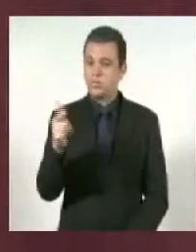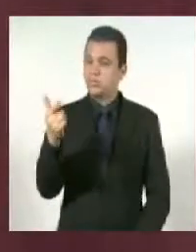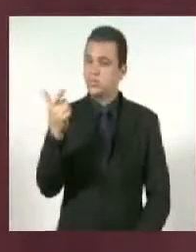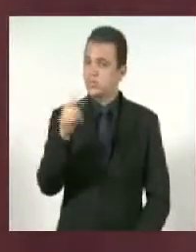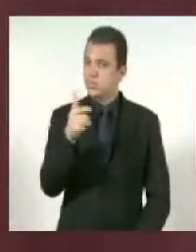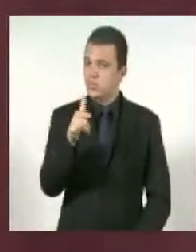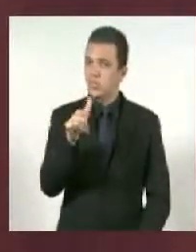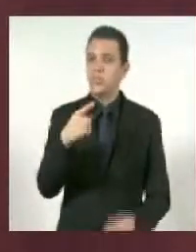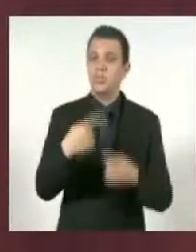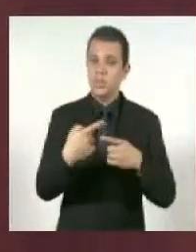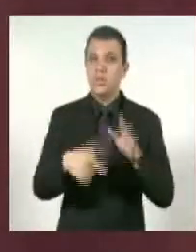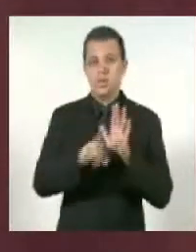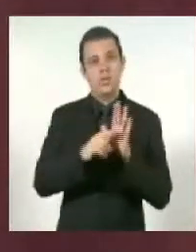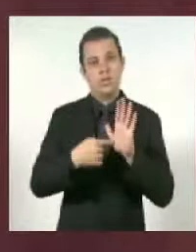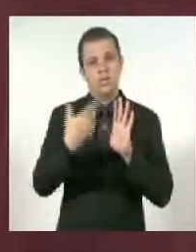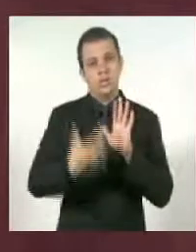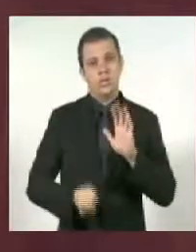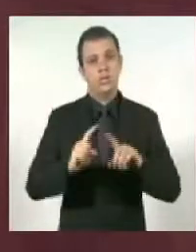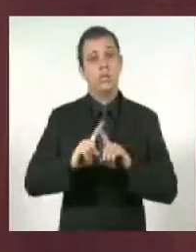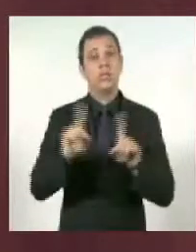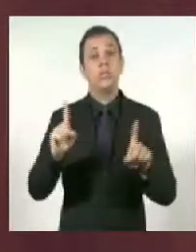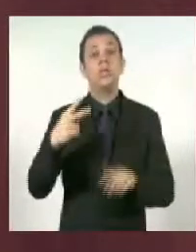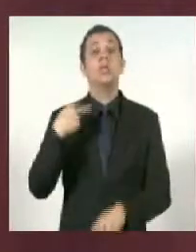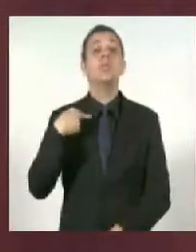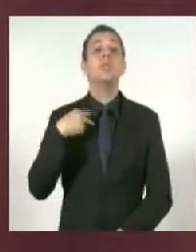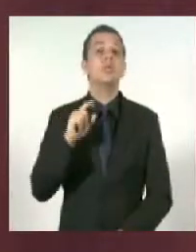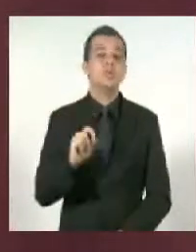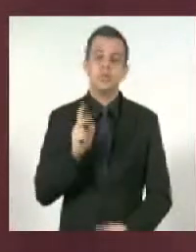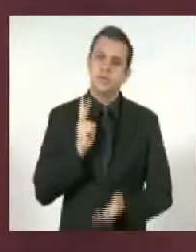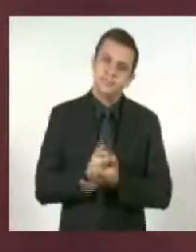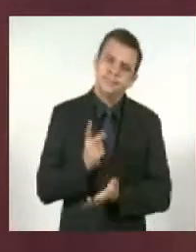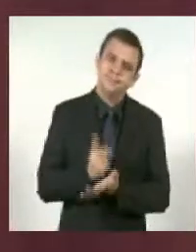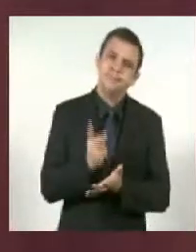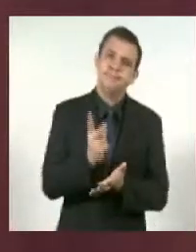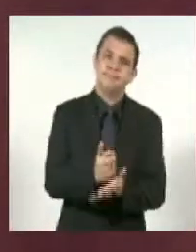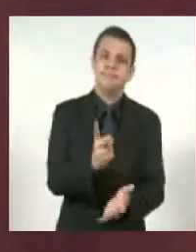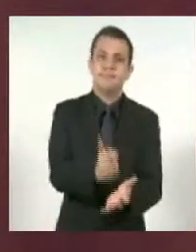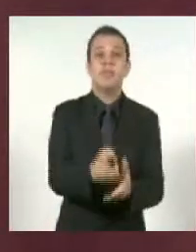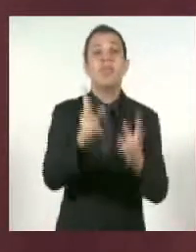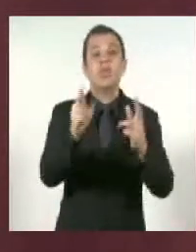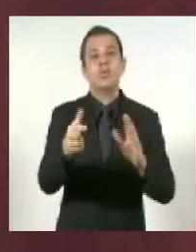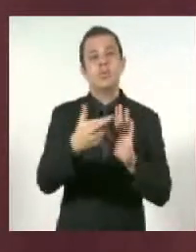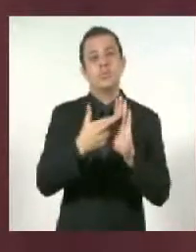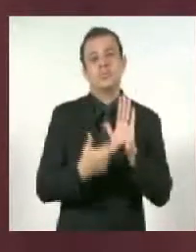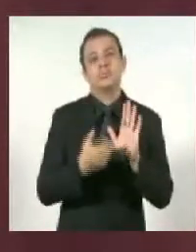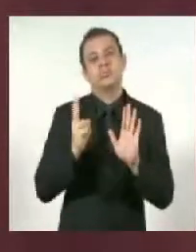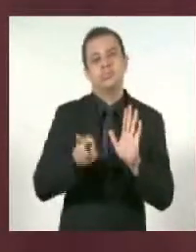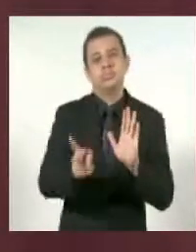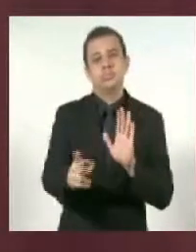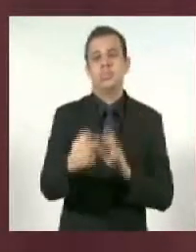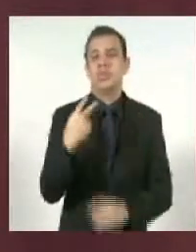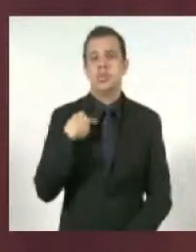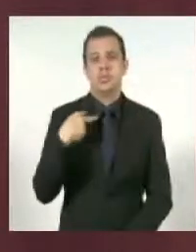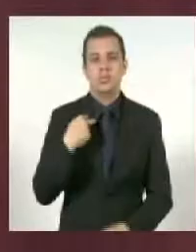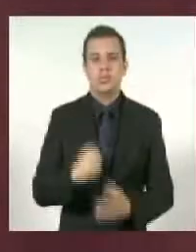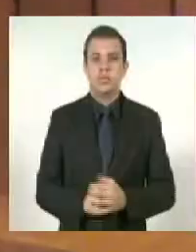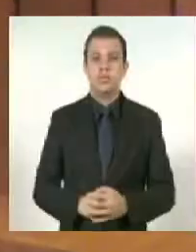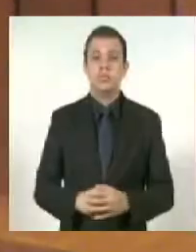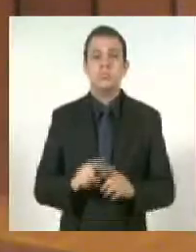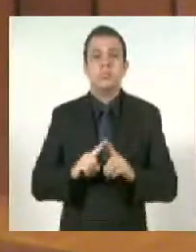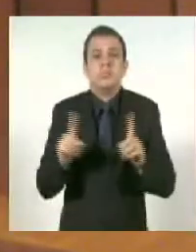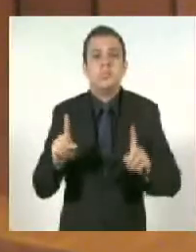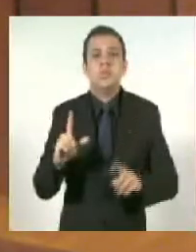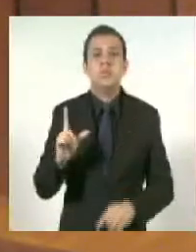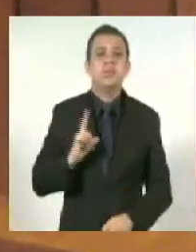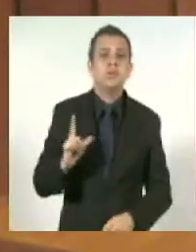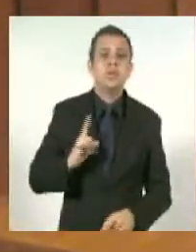lei. O que eles não podem ser é uma regra. Por que que eles existem? Por que eles estão acontecendo no início de